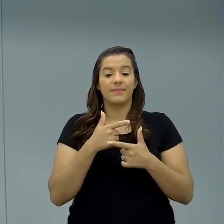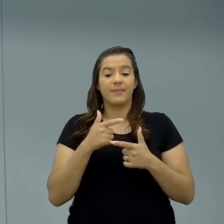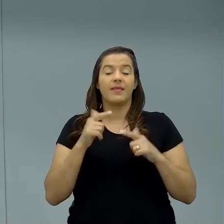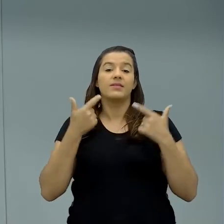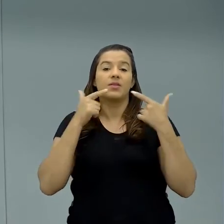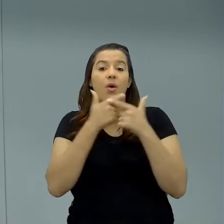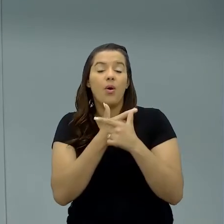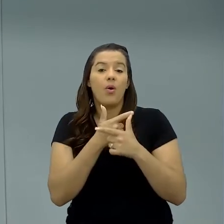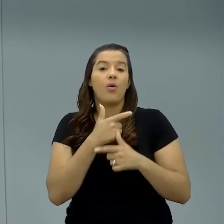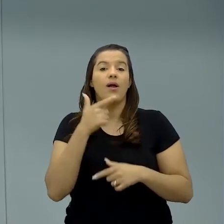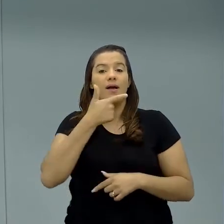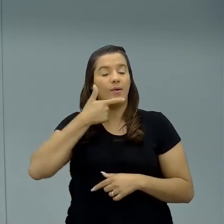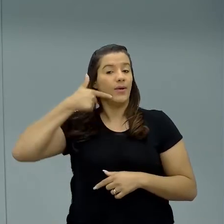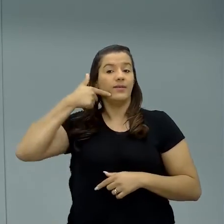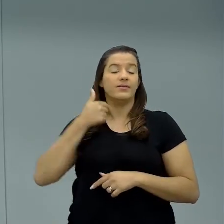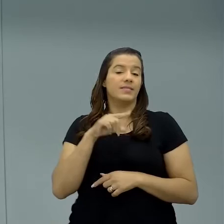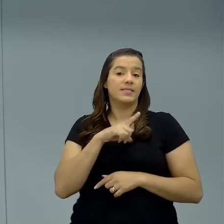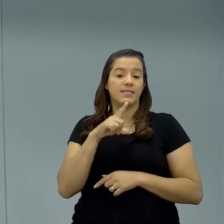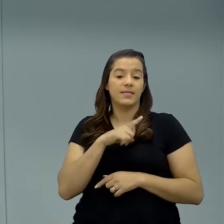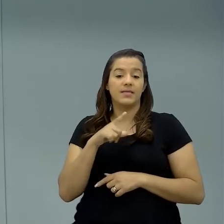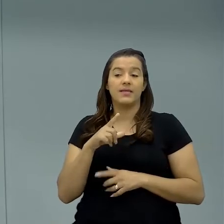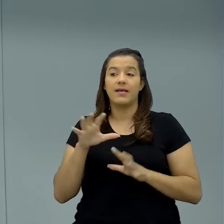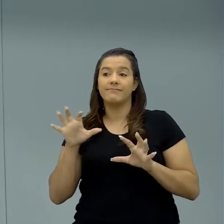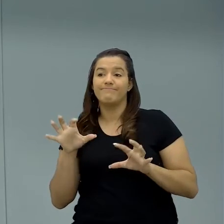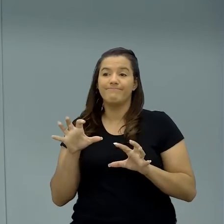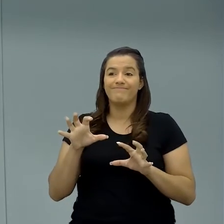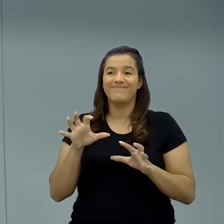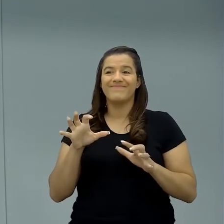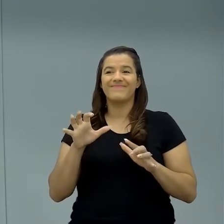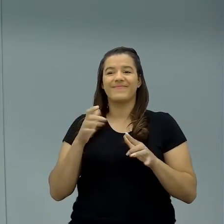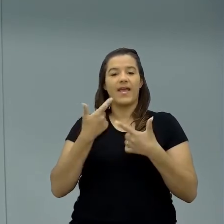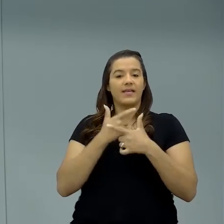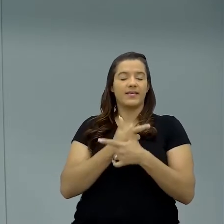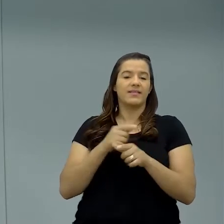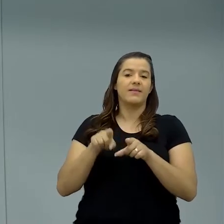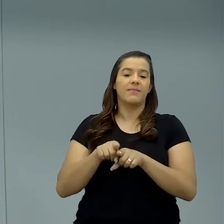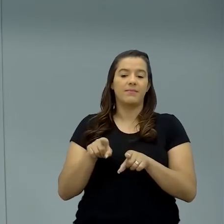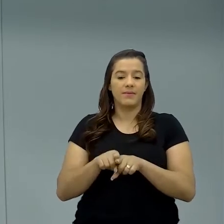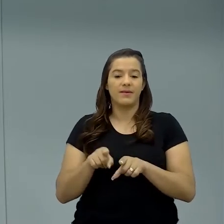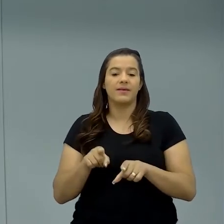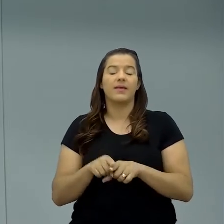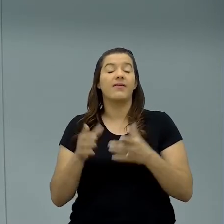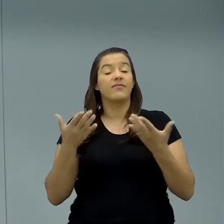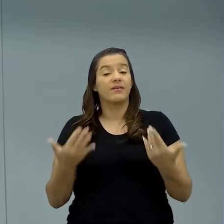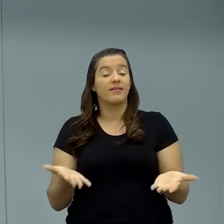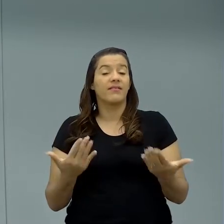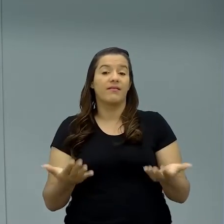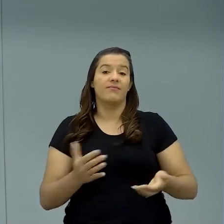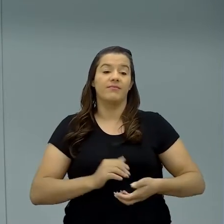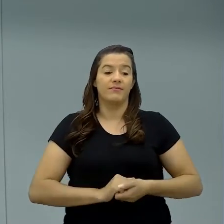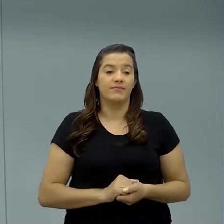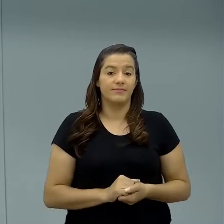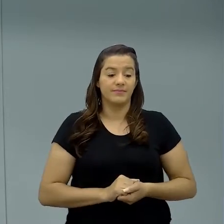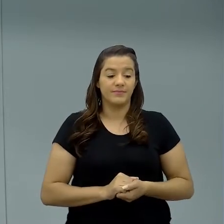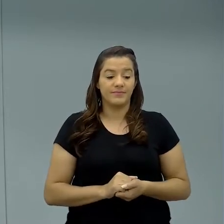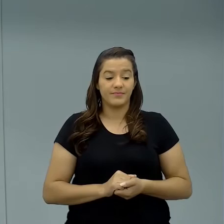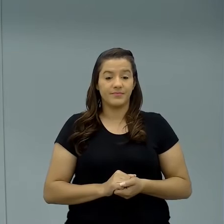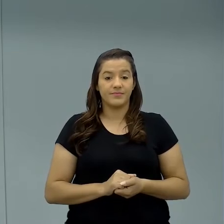riso ali e aí você quebra aquela rigidez, né, daquele momento.